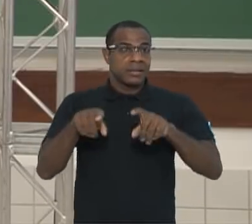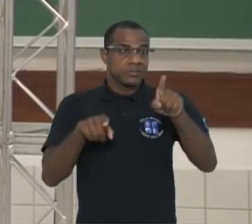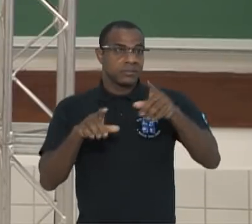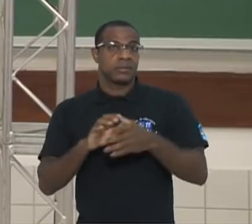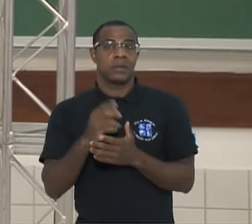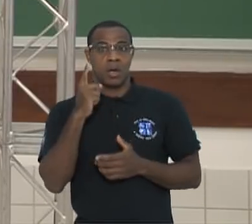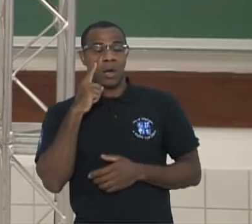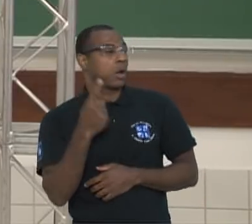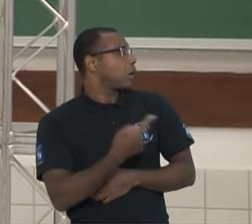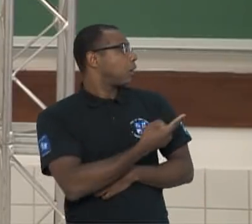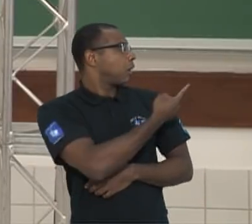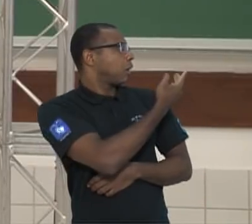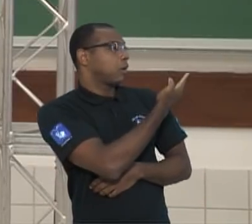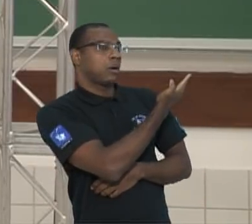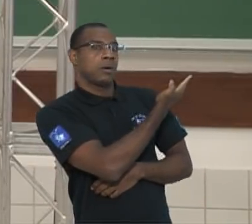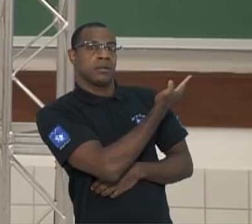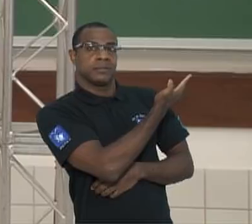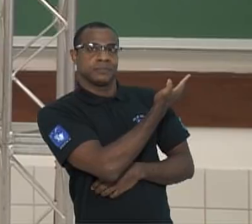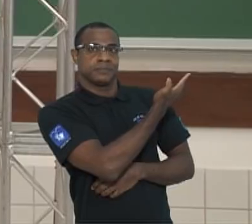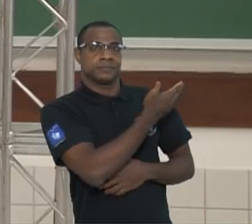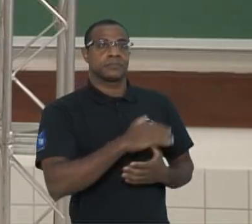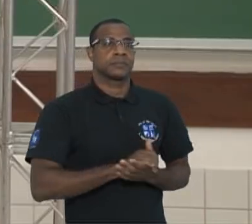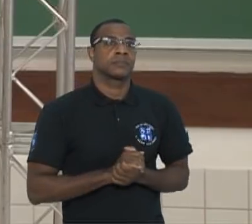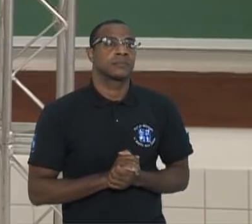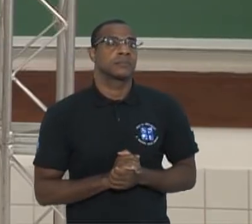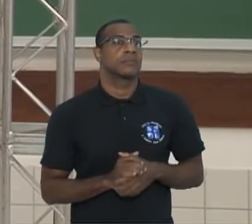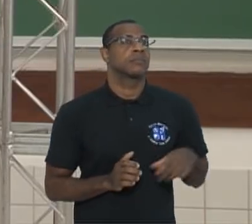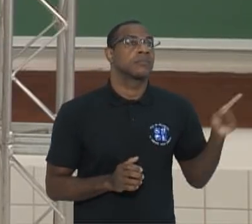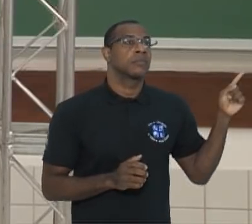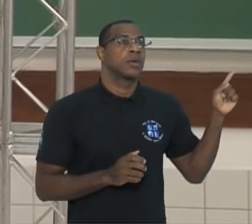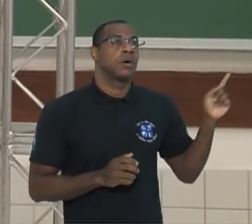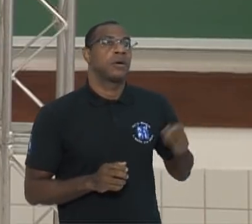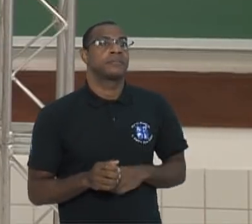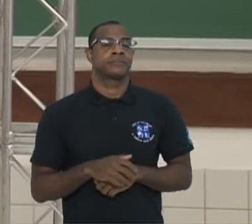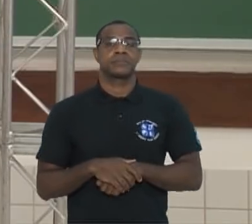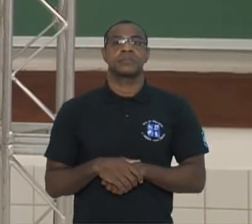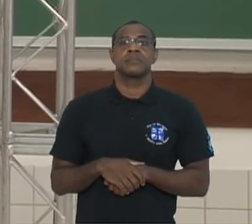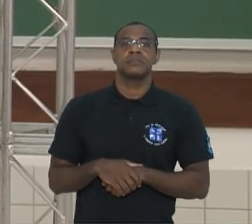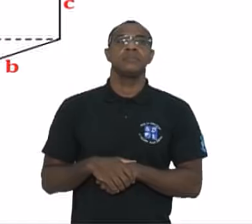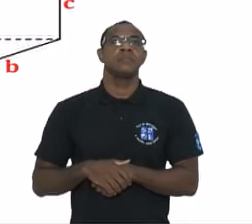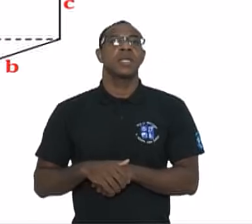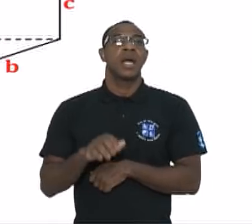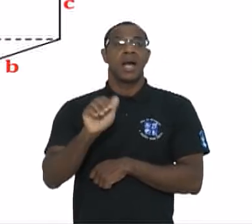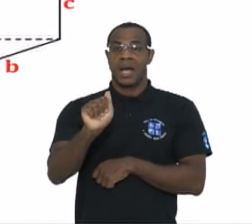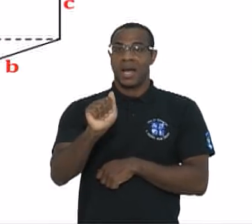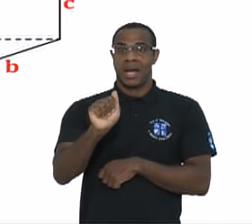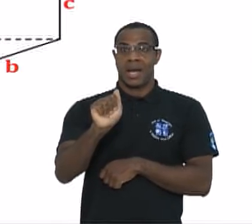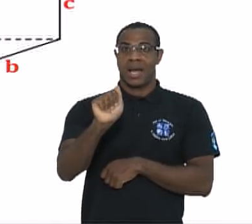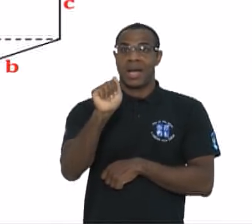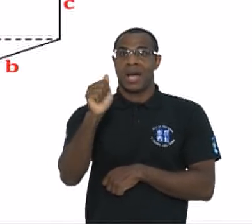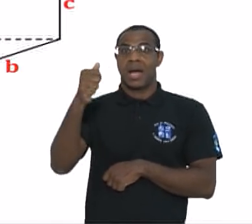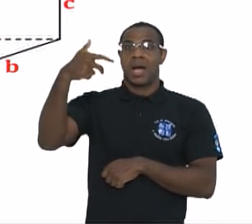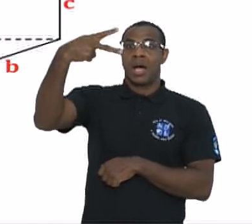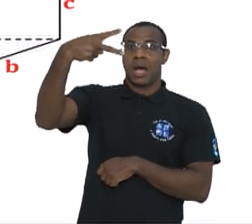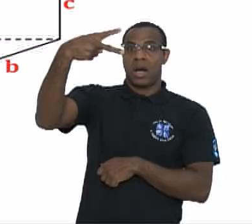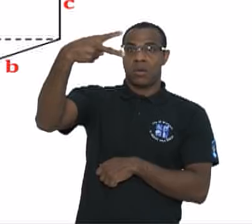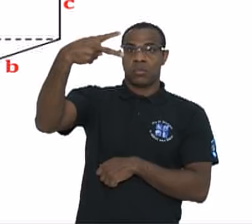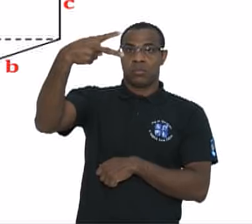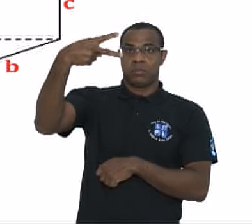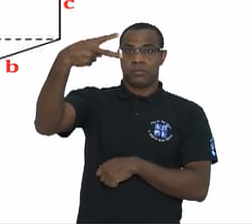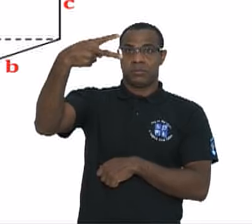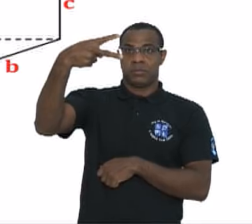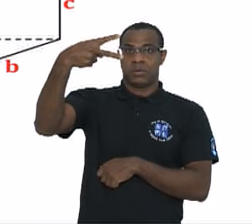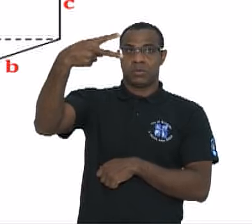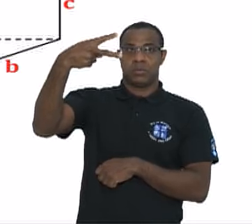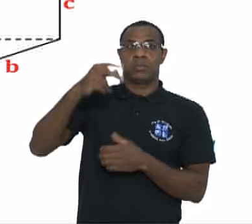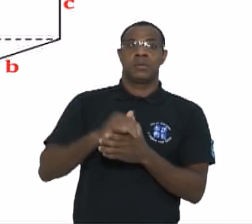relação no vídeo aqui. Então, A ao cubo. A ao cubo é A vezes A vezes A, apareceu o